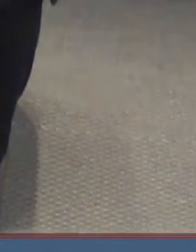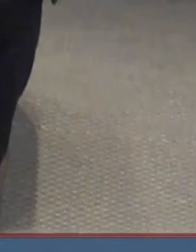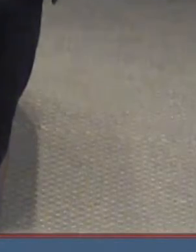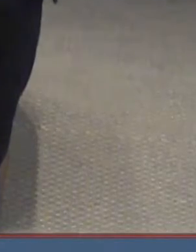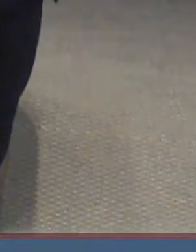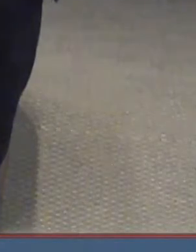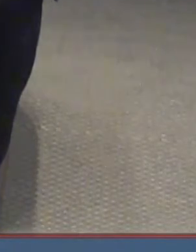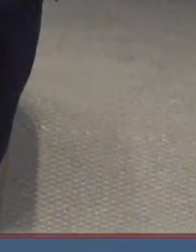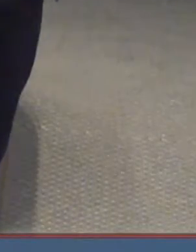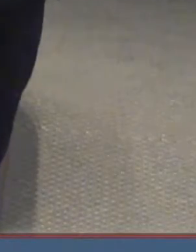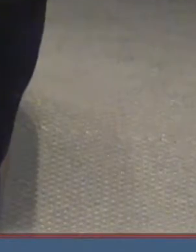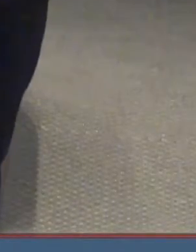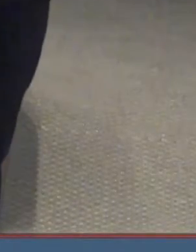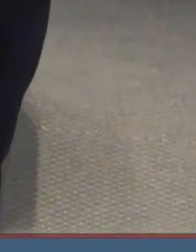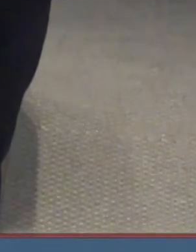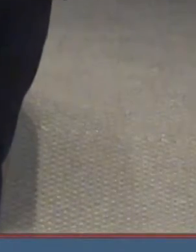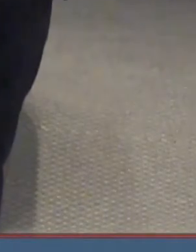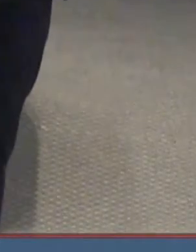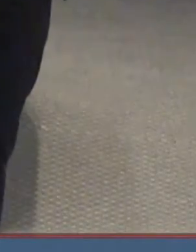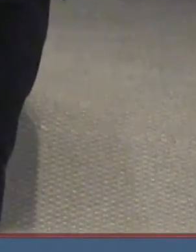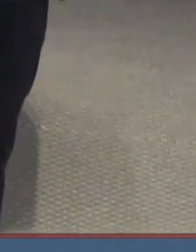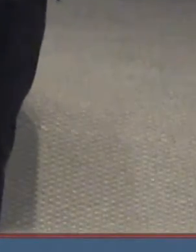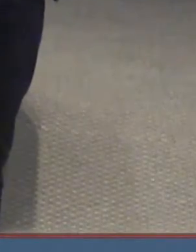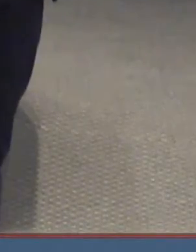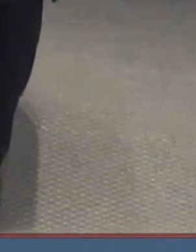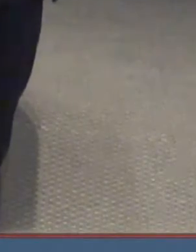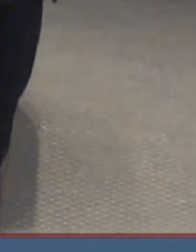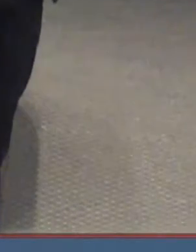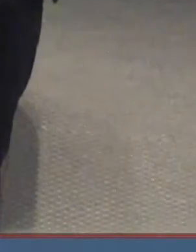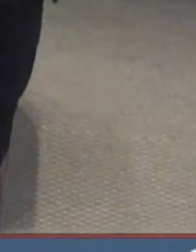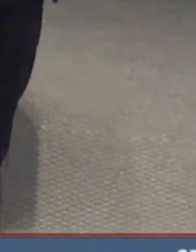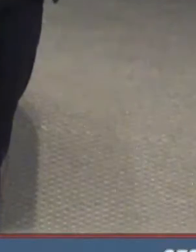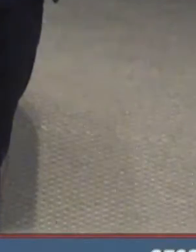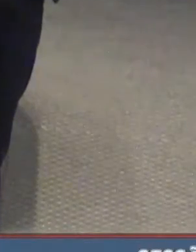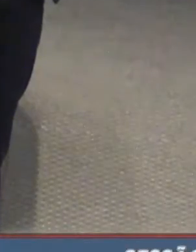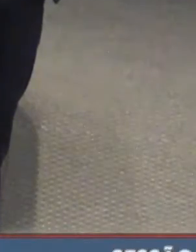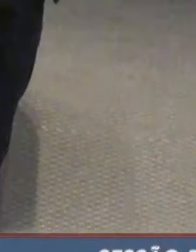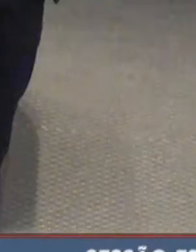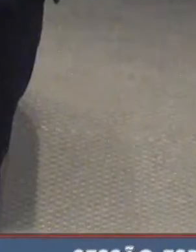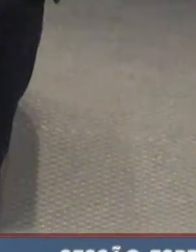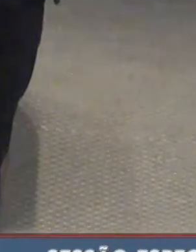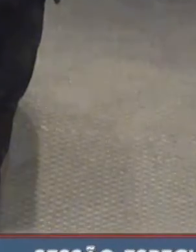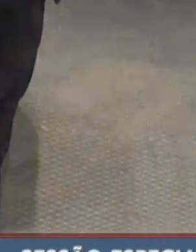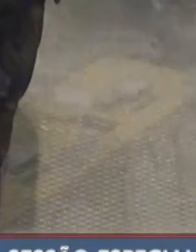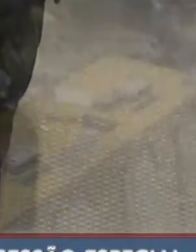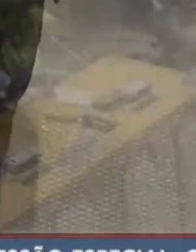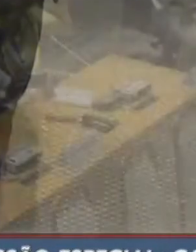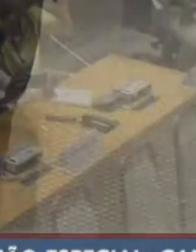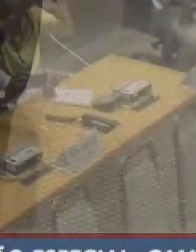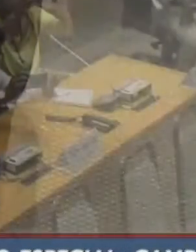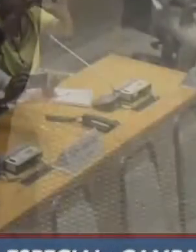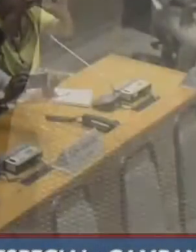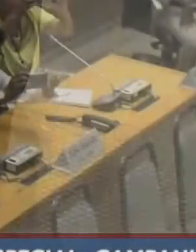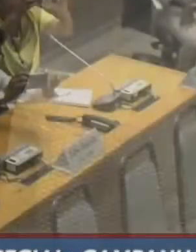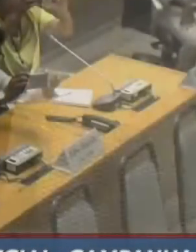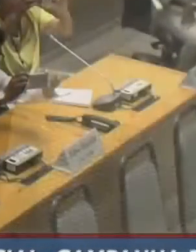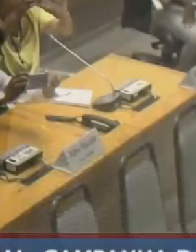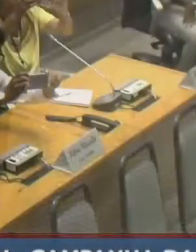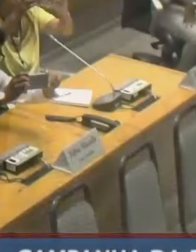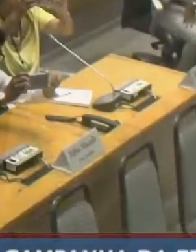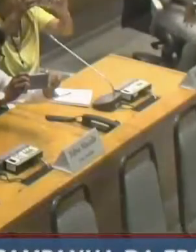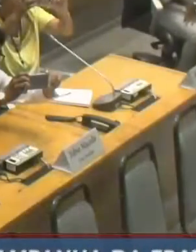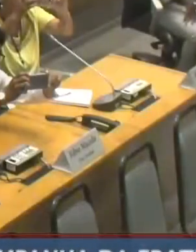vida, nossos atos e ações. Pelo direito e a justiça